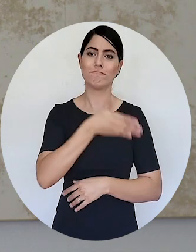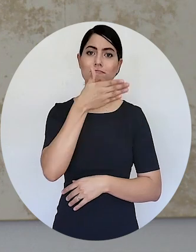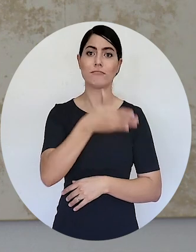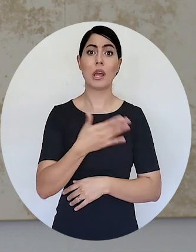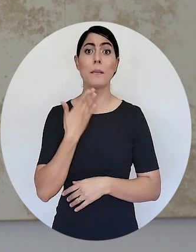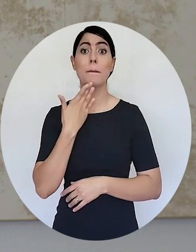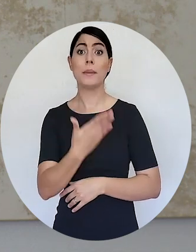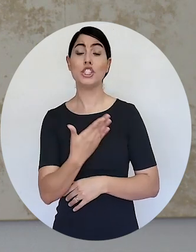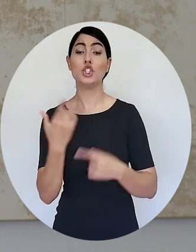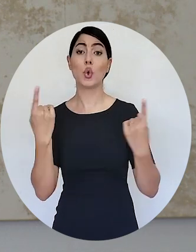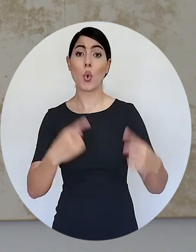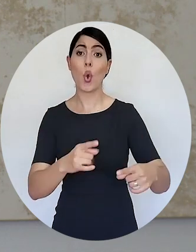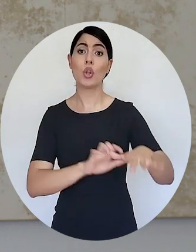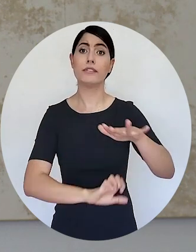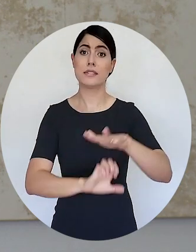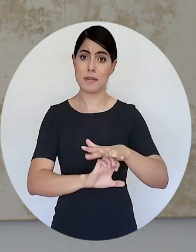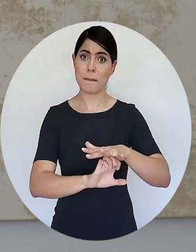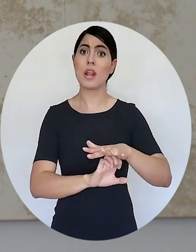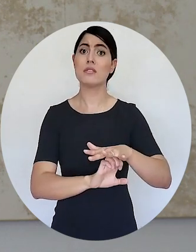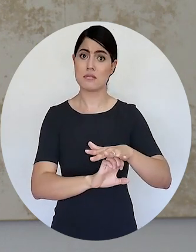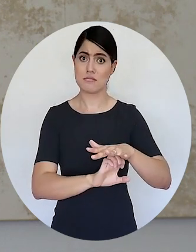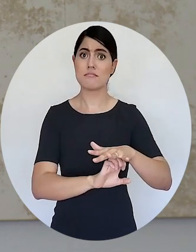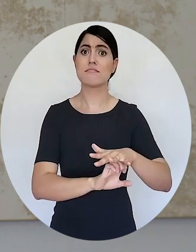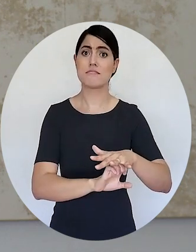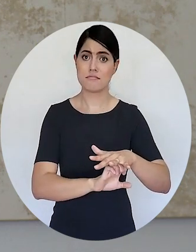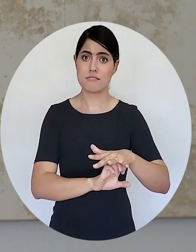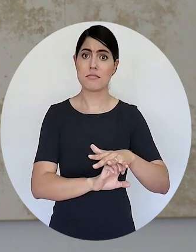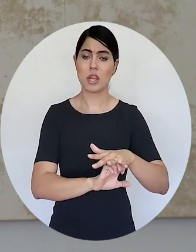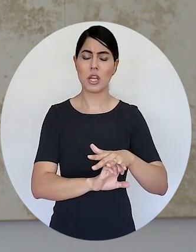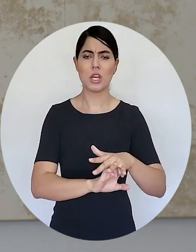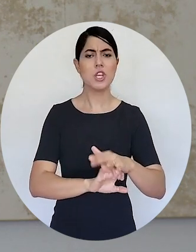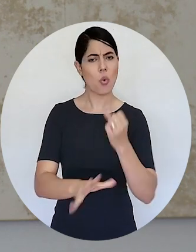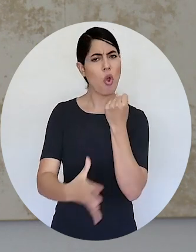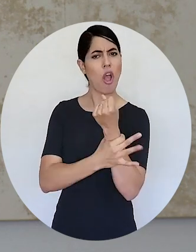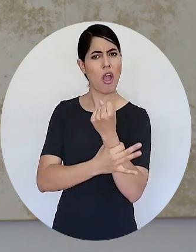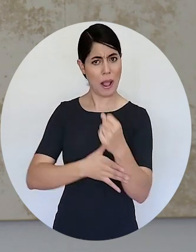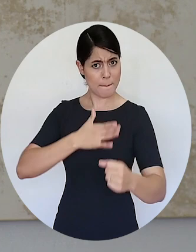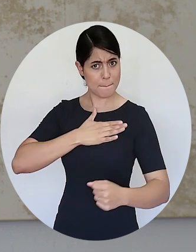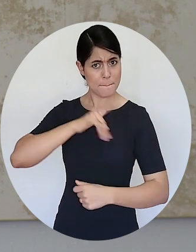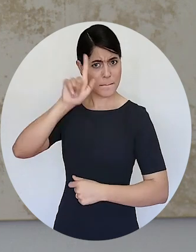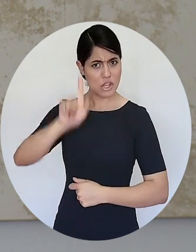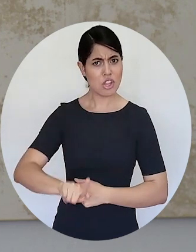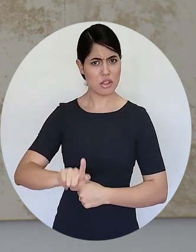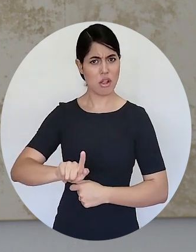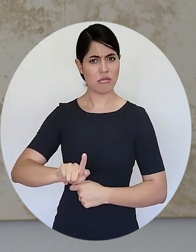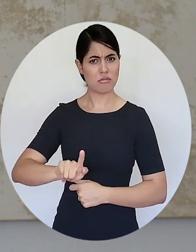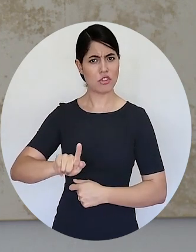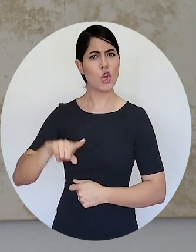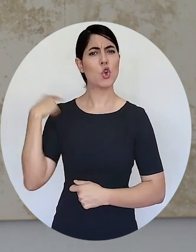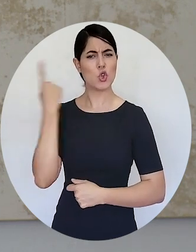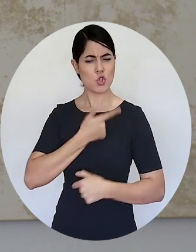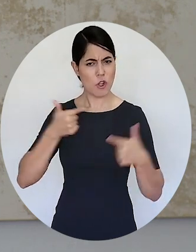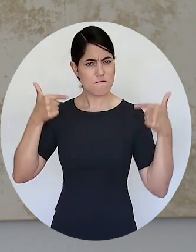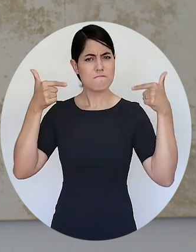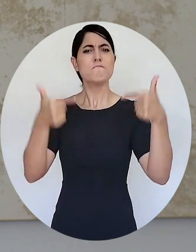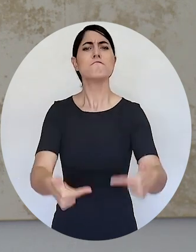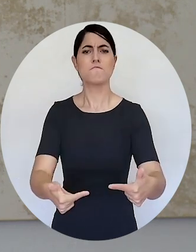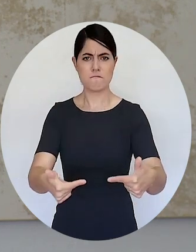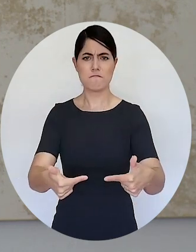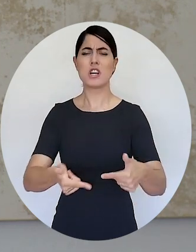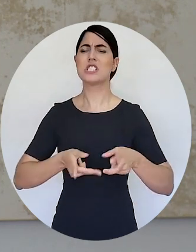essas startups e garanto que durante toda a minha gestão assim será. Combate sem